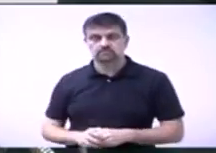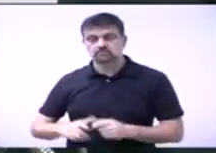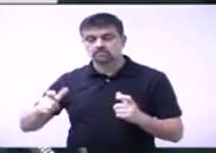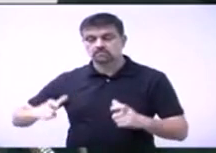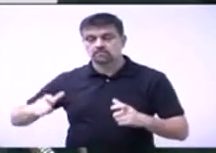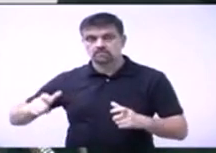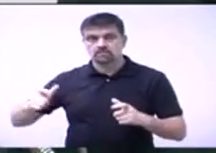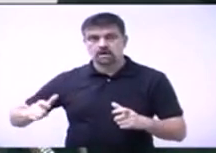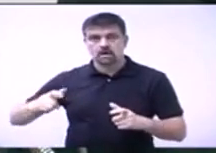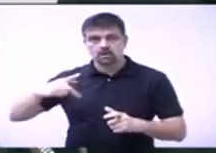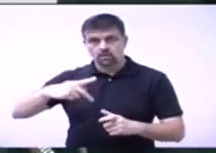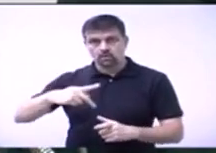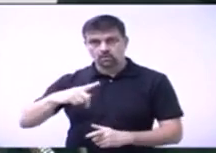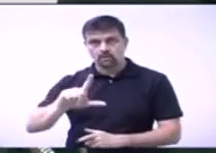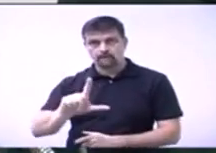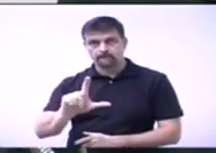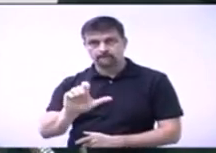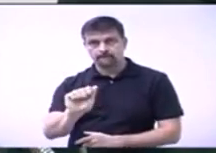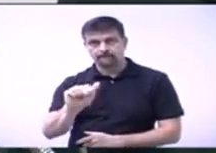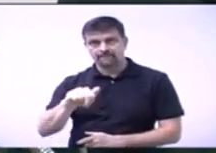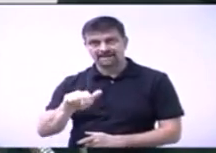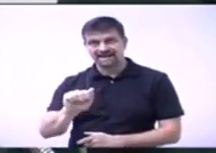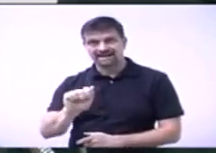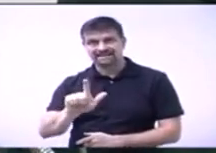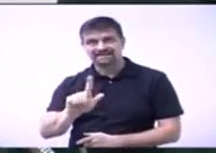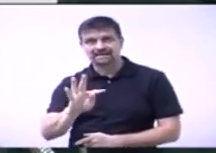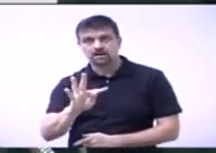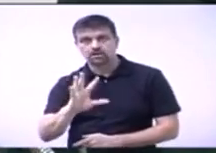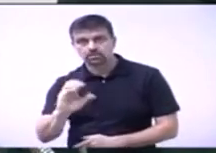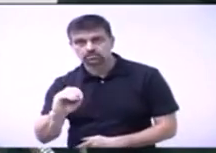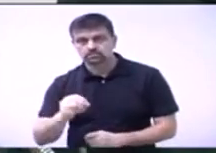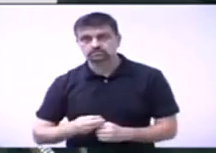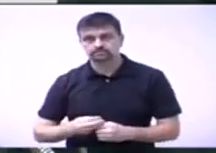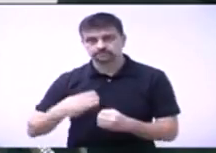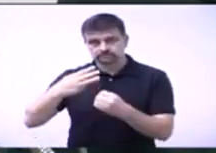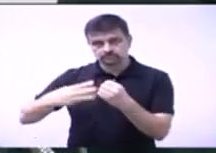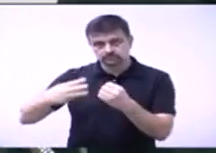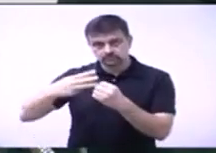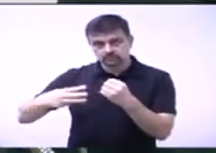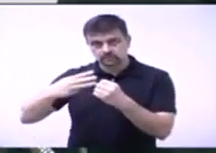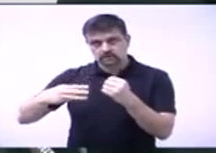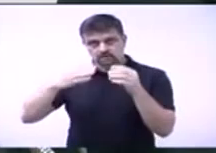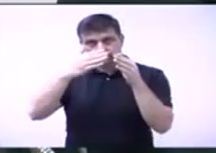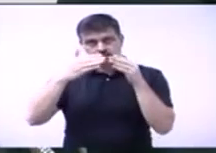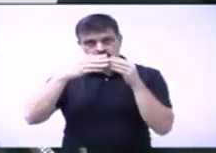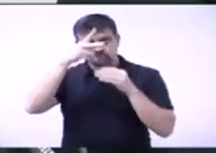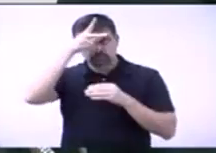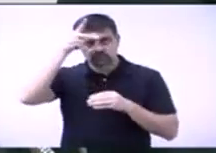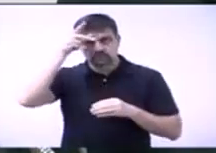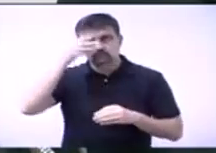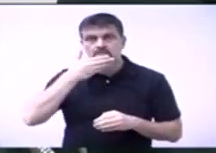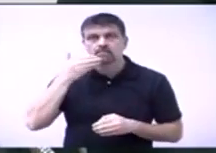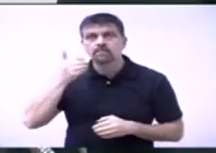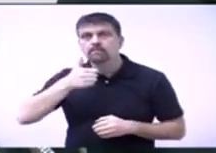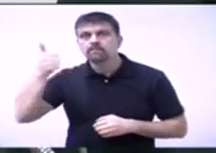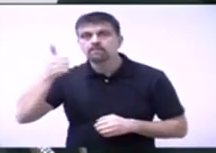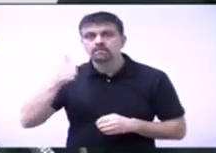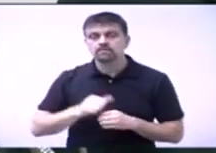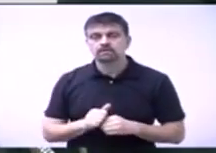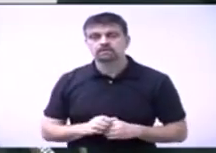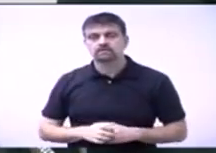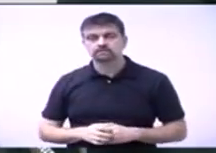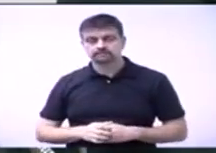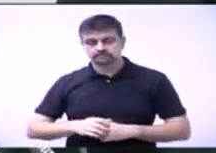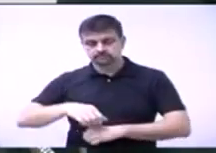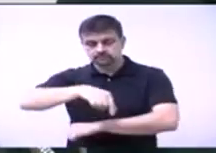Planalto. 160, do vereador Marquinho da Bola, sugere ao executivo melhorias na sinalização